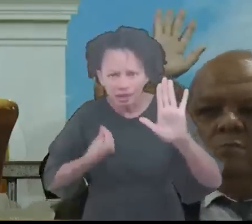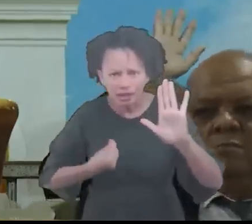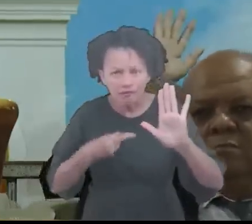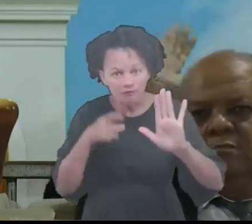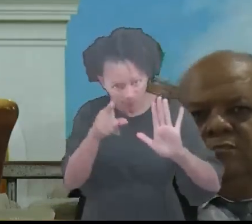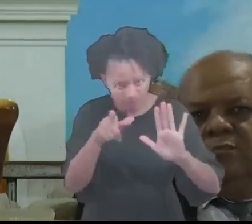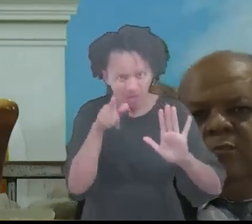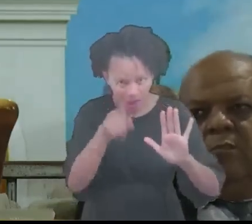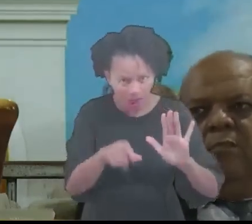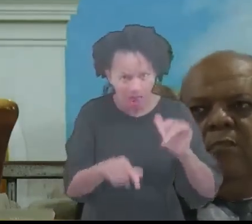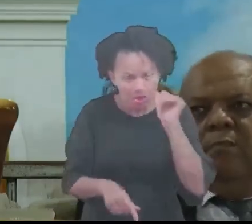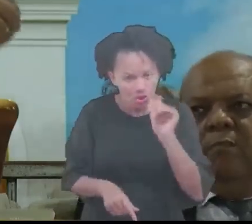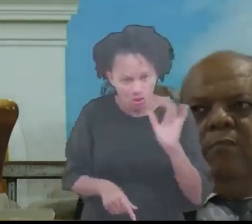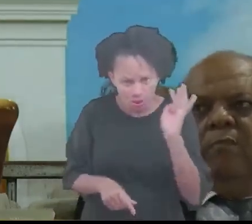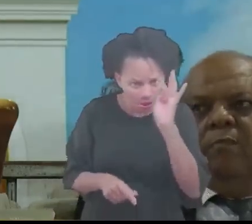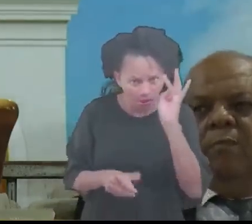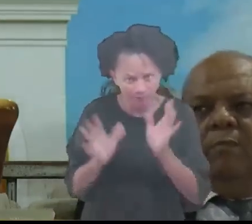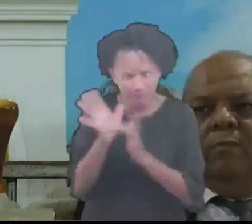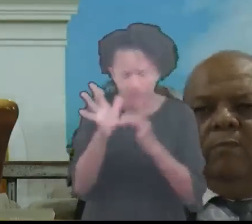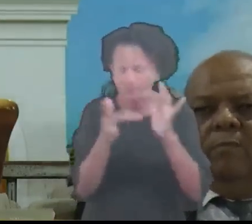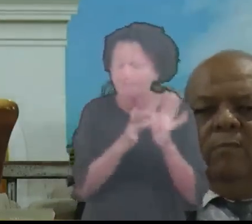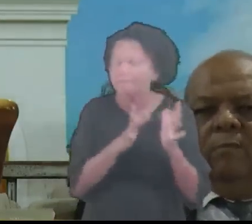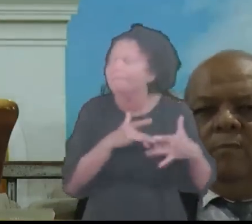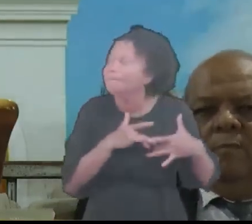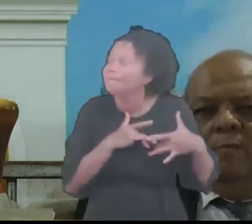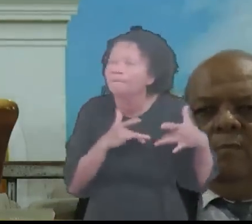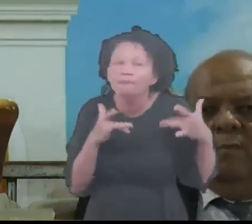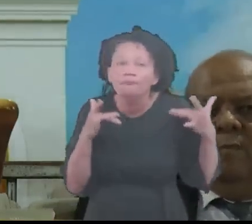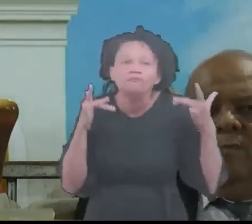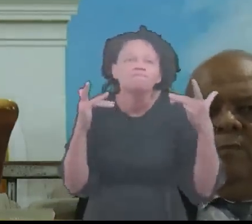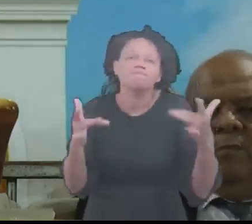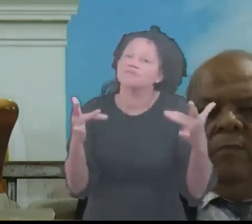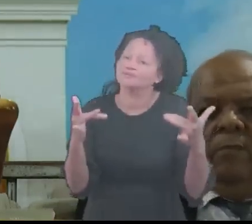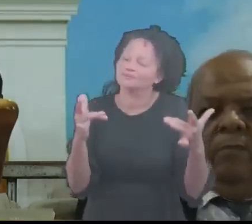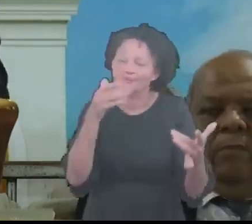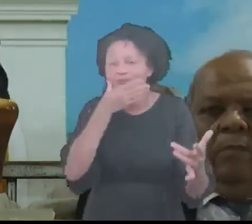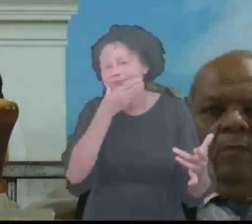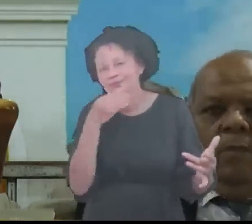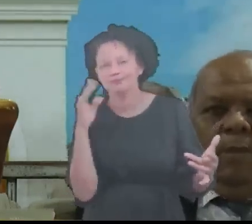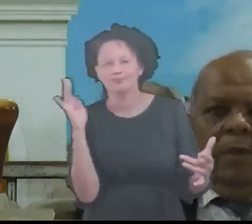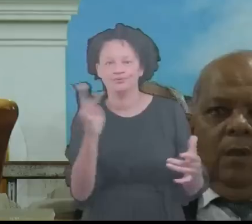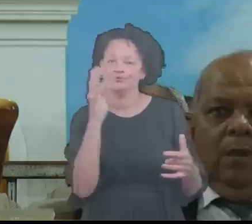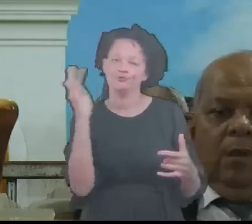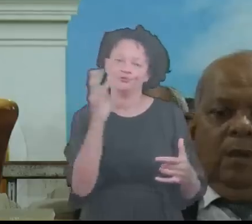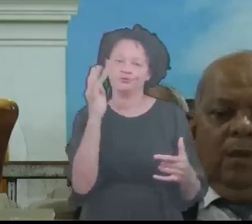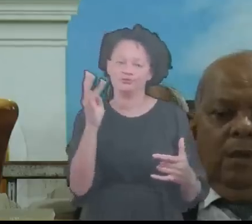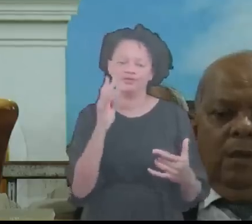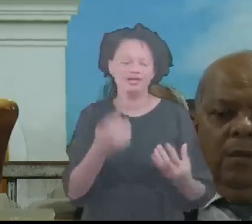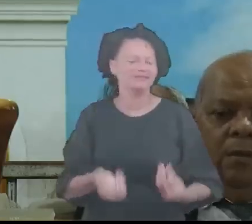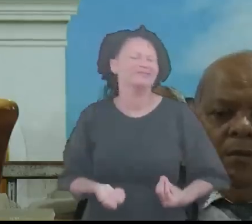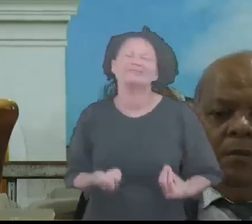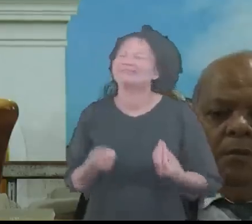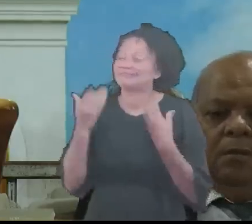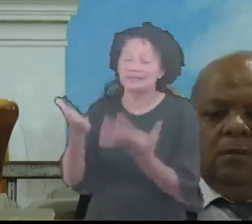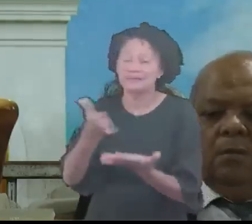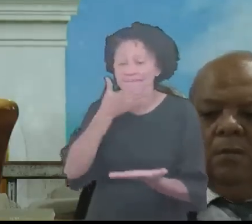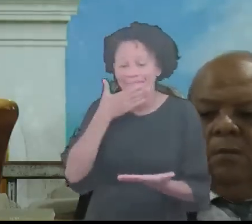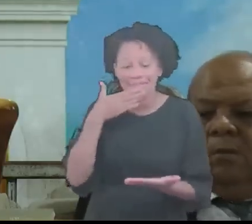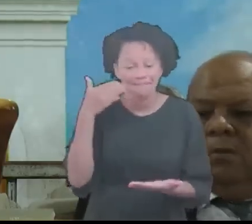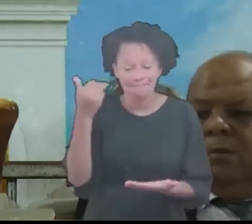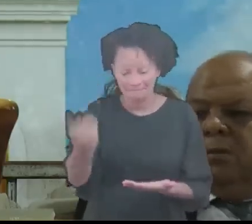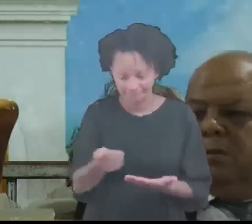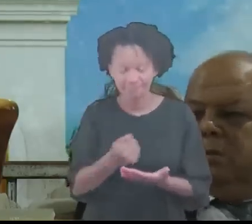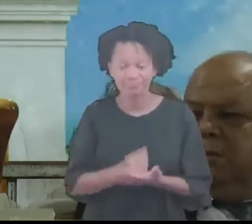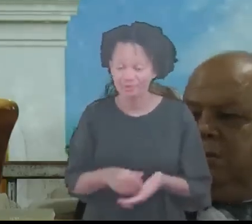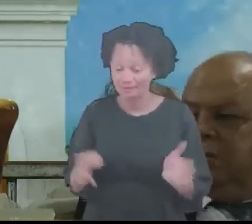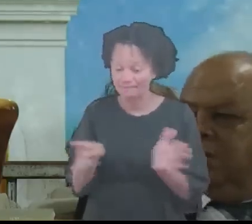é noiva, você é apaixonada pelo noivo, e você dá o melhor, dá o